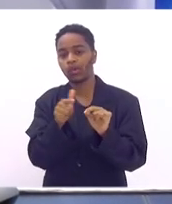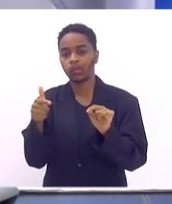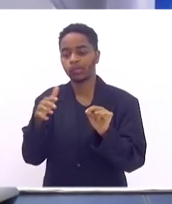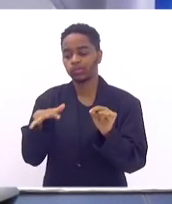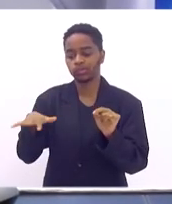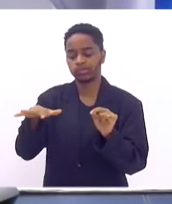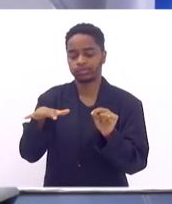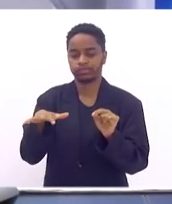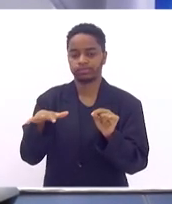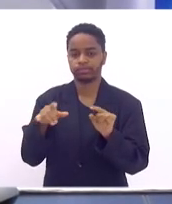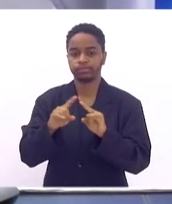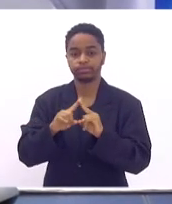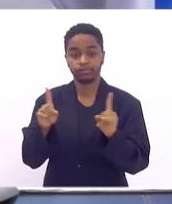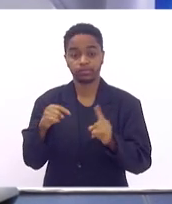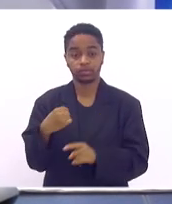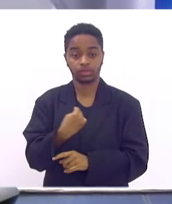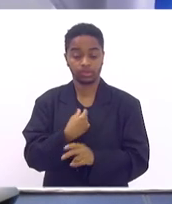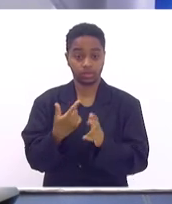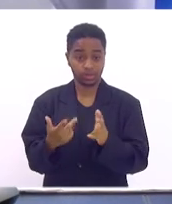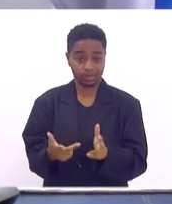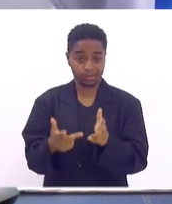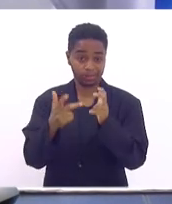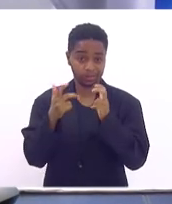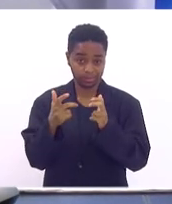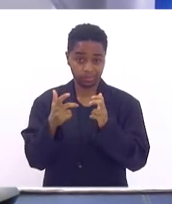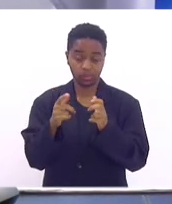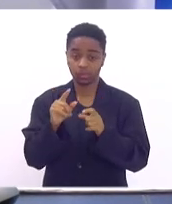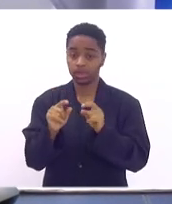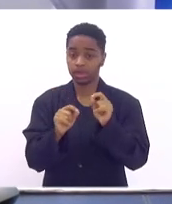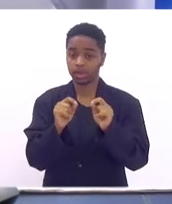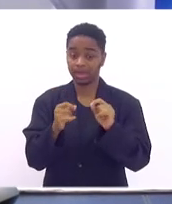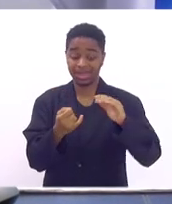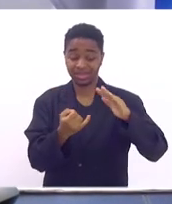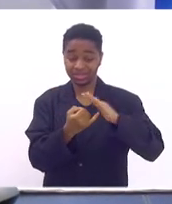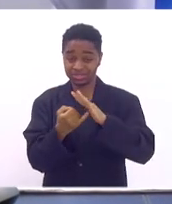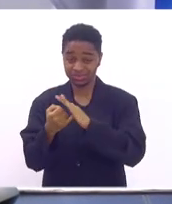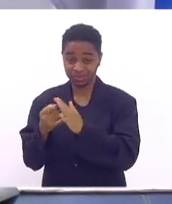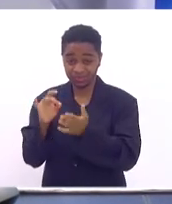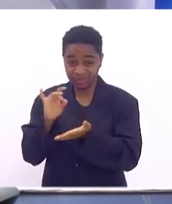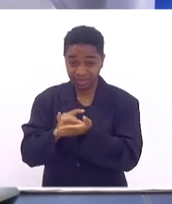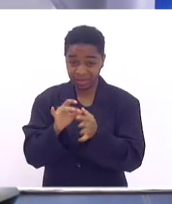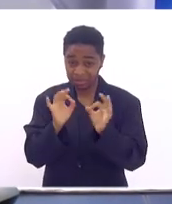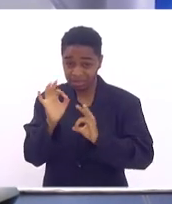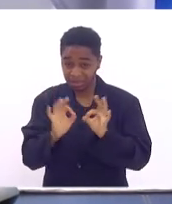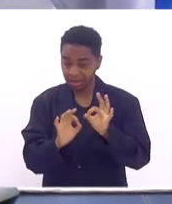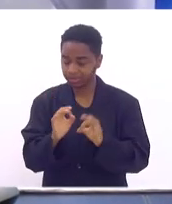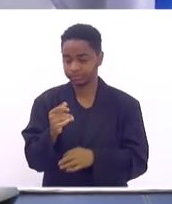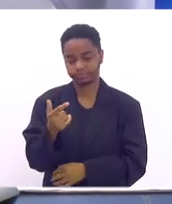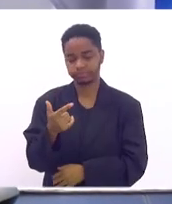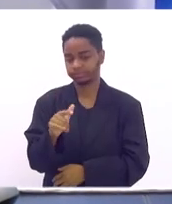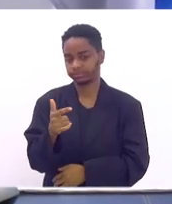gente percebe que as instituições ainda não estão preparadas para esse crime que apareceu com